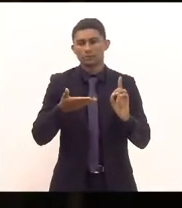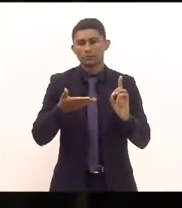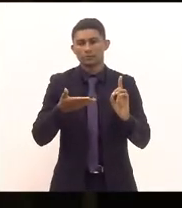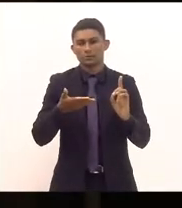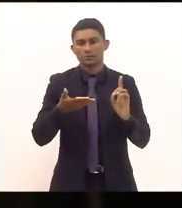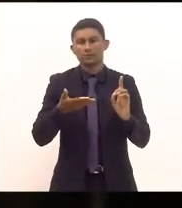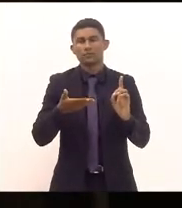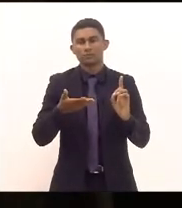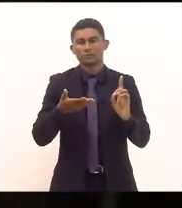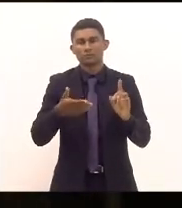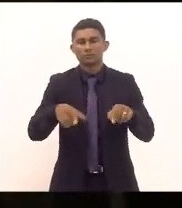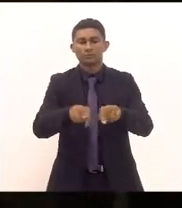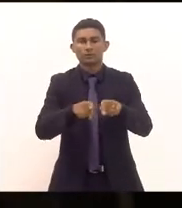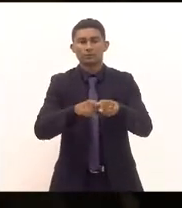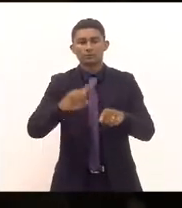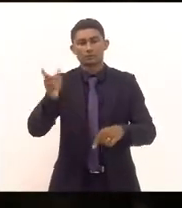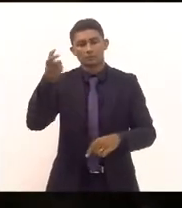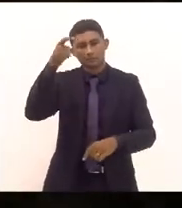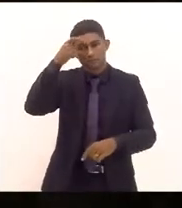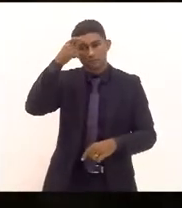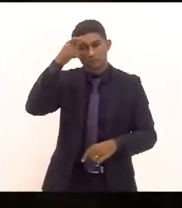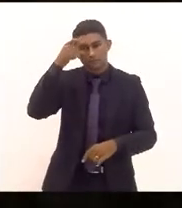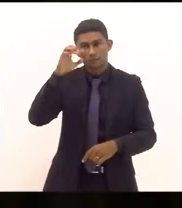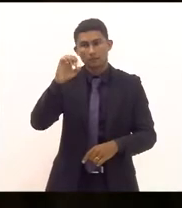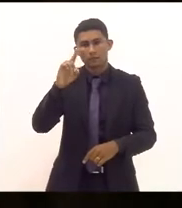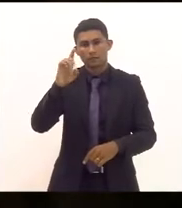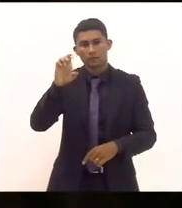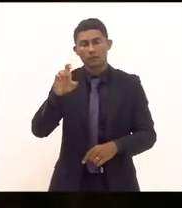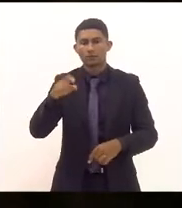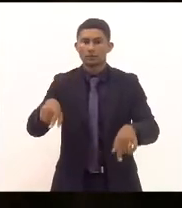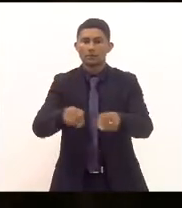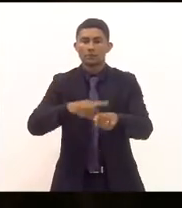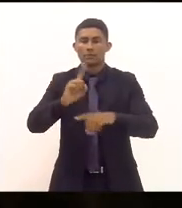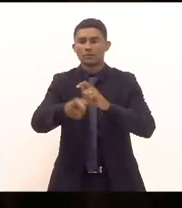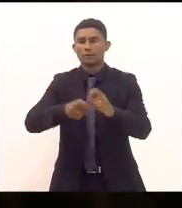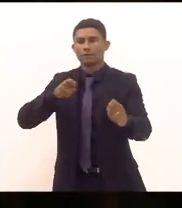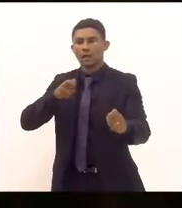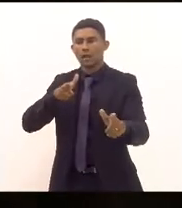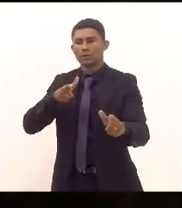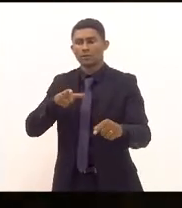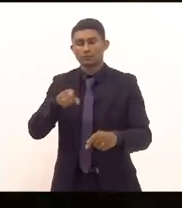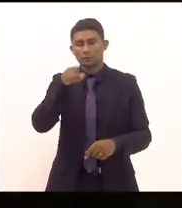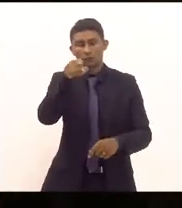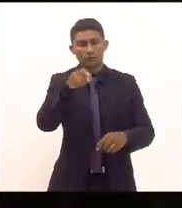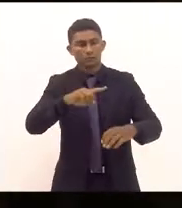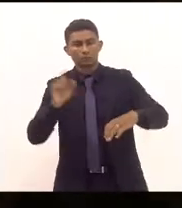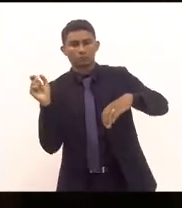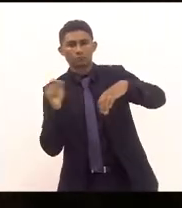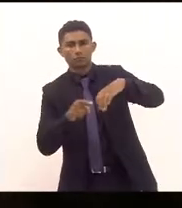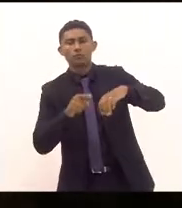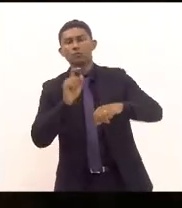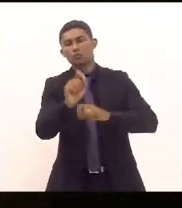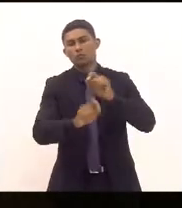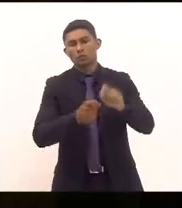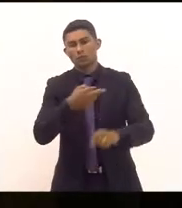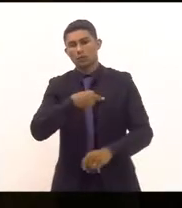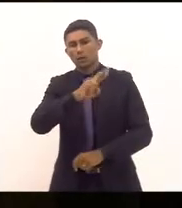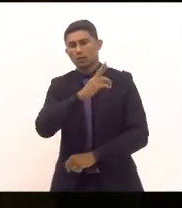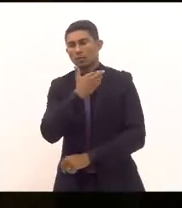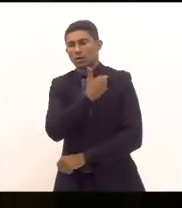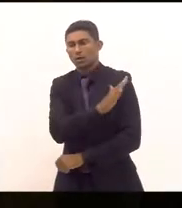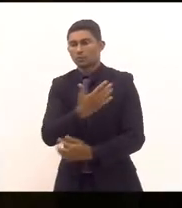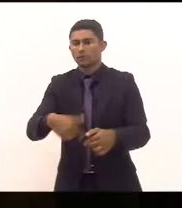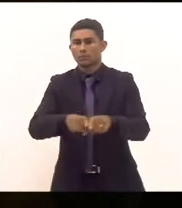também o até e a sua Flecha Certeira que você atirou contra o racismo religioso e